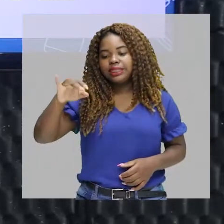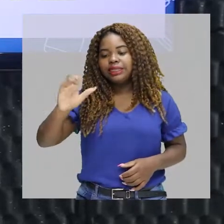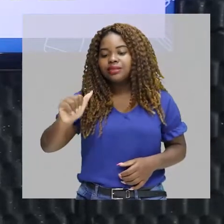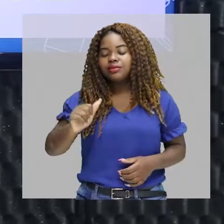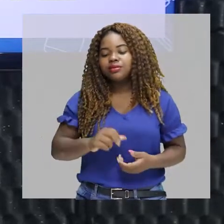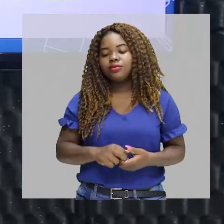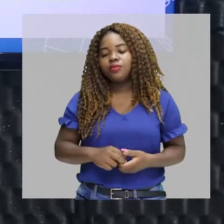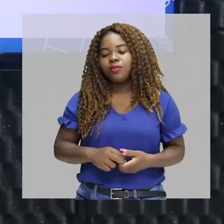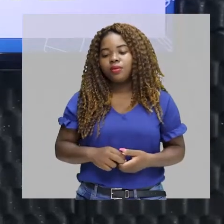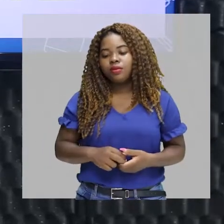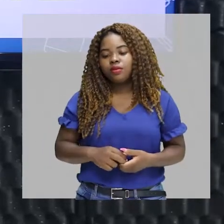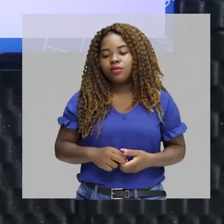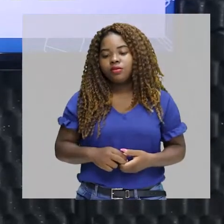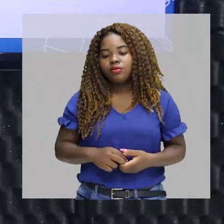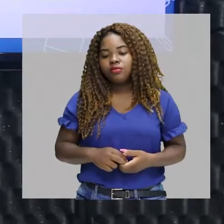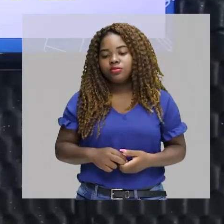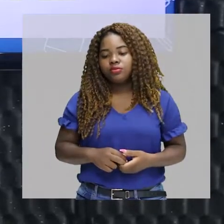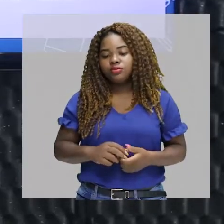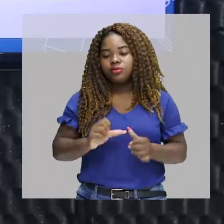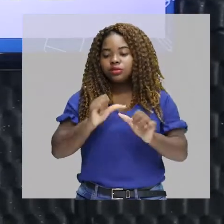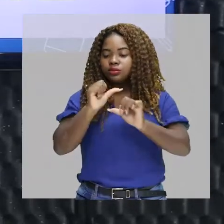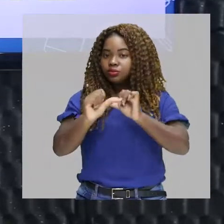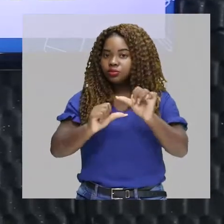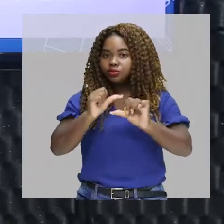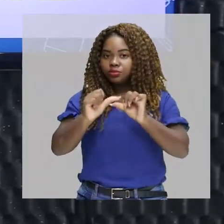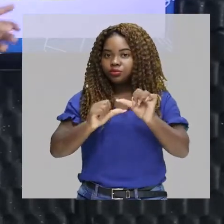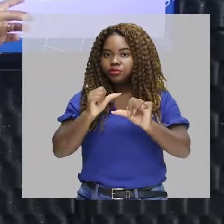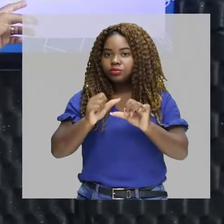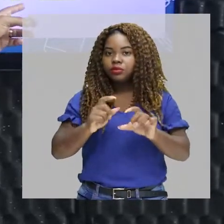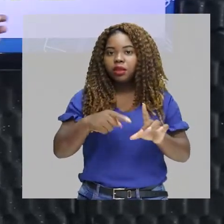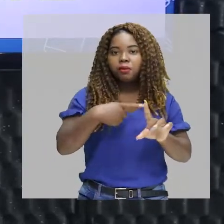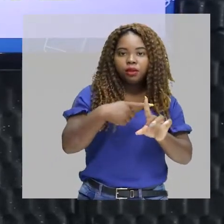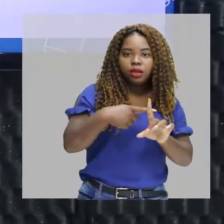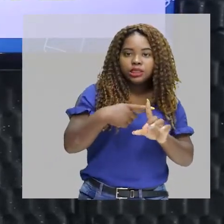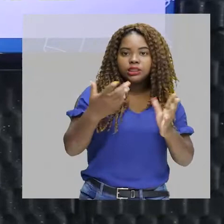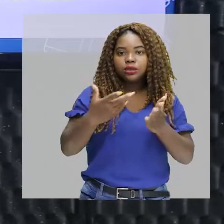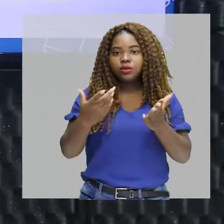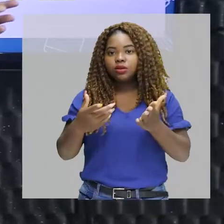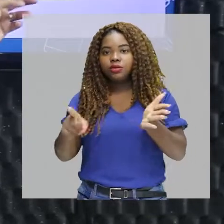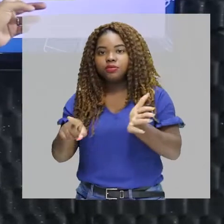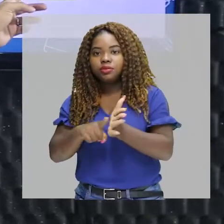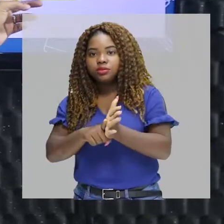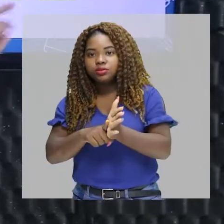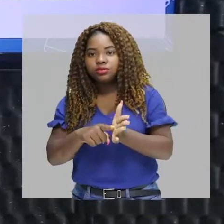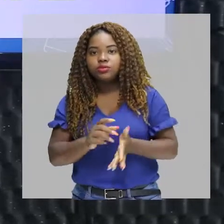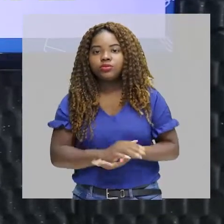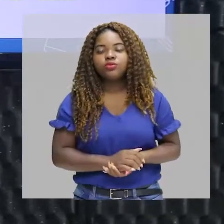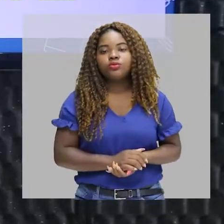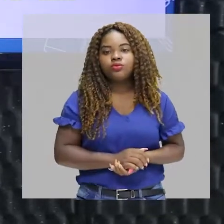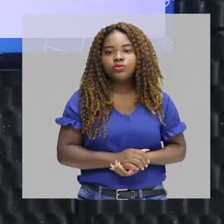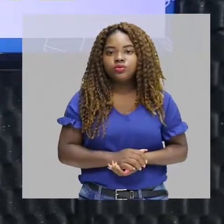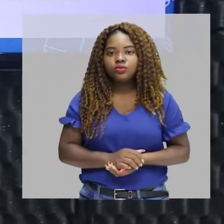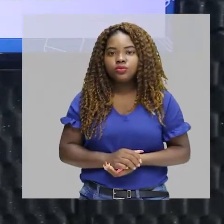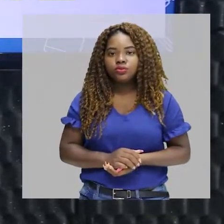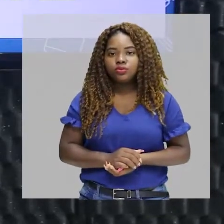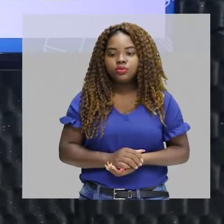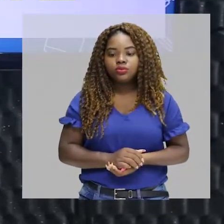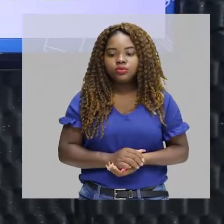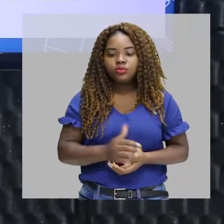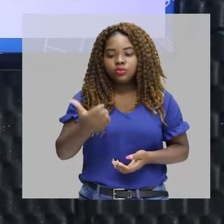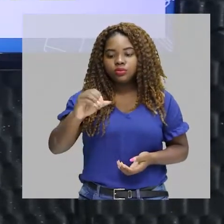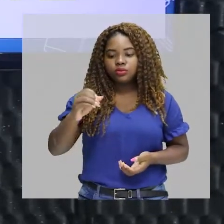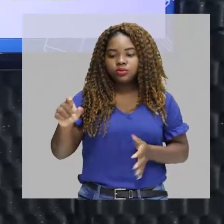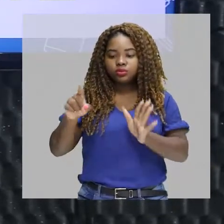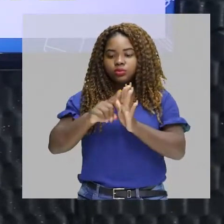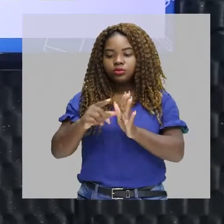vai subir com trocando o sinal. Então, vai ficar, em vez de positivo, negativo. Então, 10